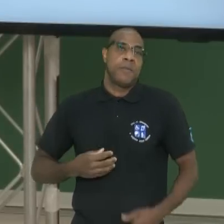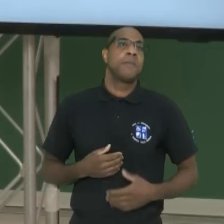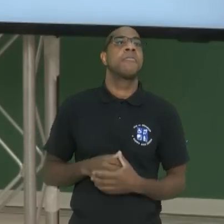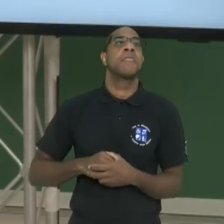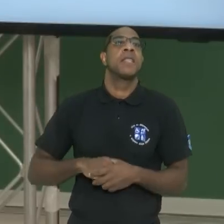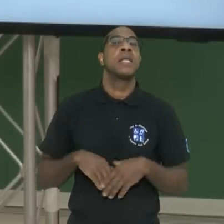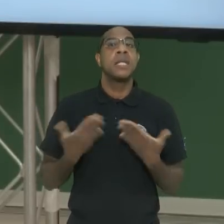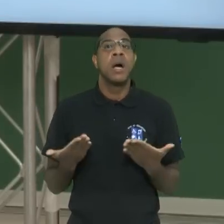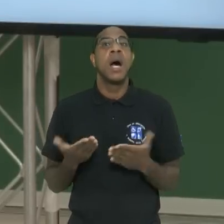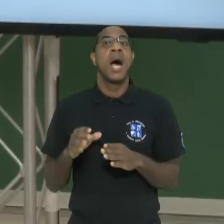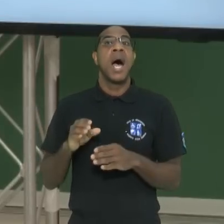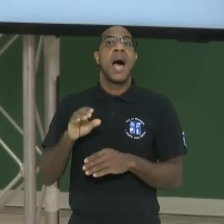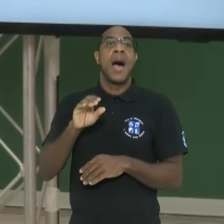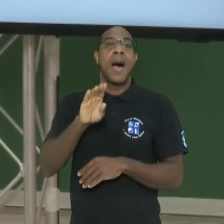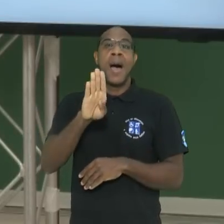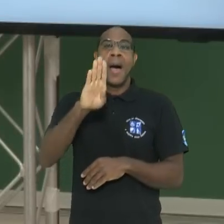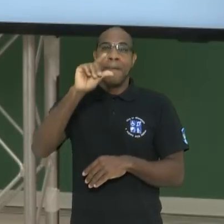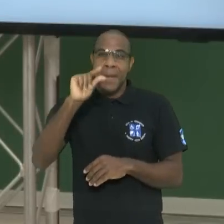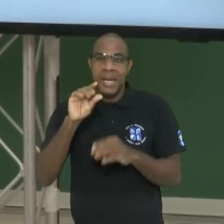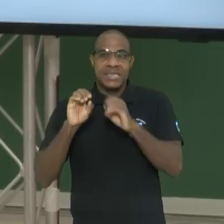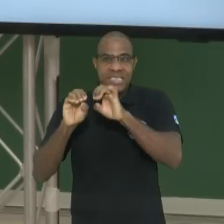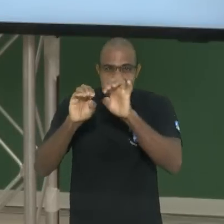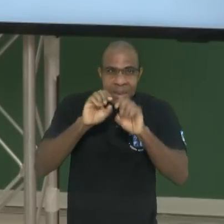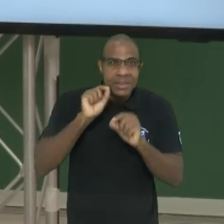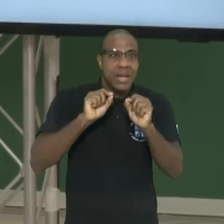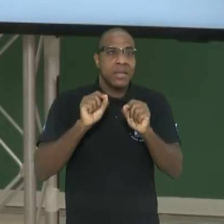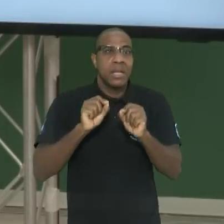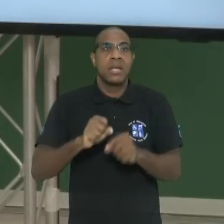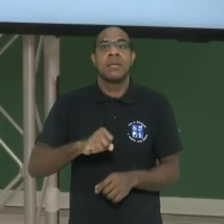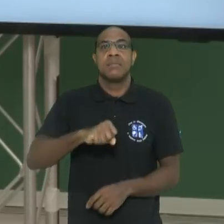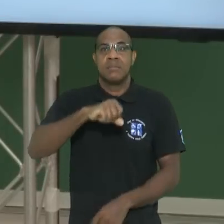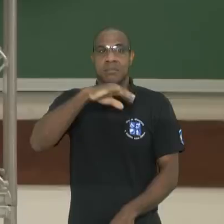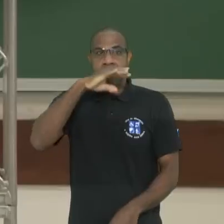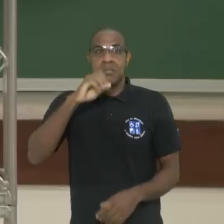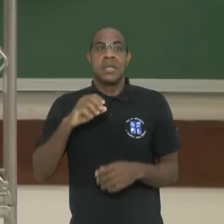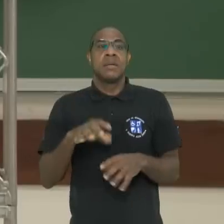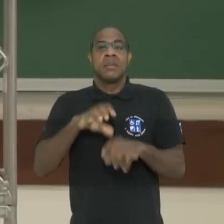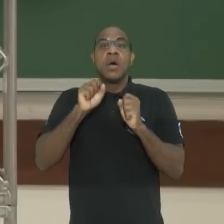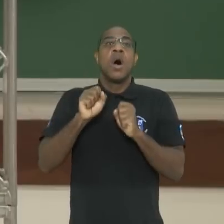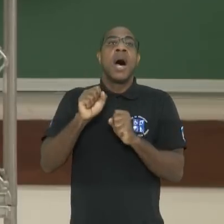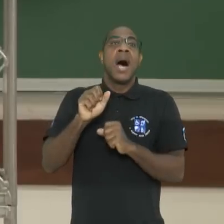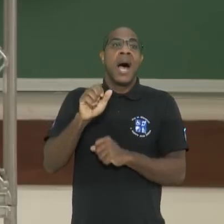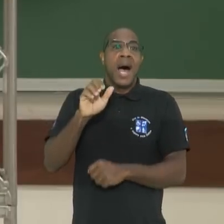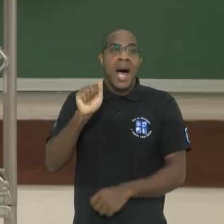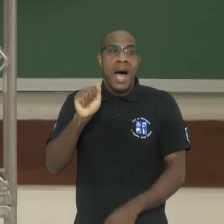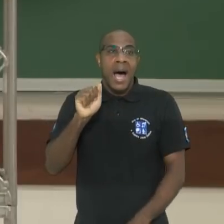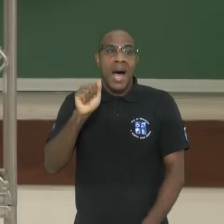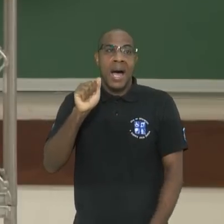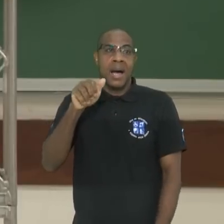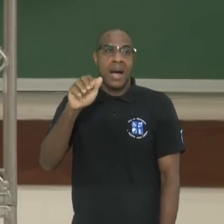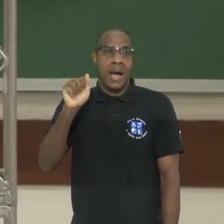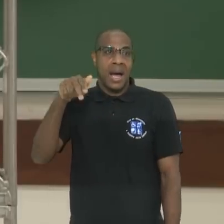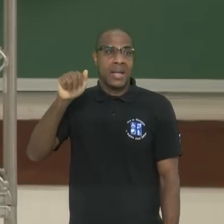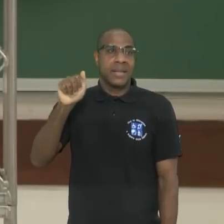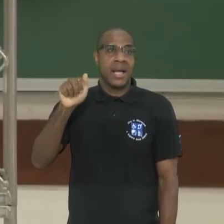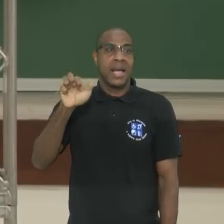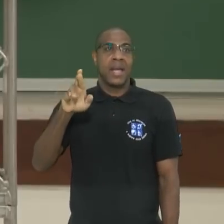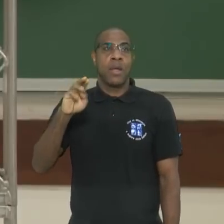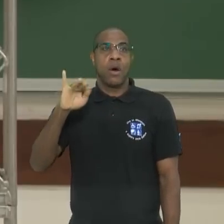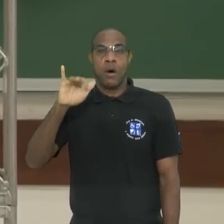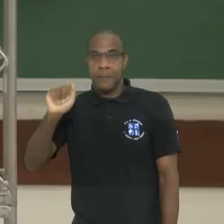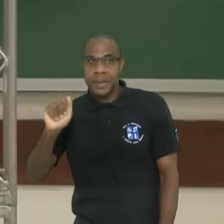das bactérias e cianobactérias, elas respiram de maneira aeróbica, elas utilizam o oxigênio para obter essa